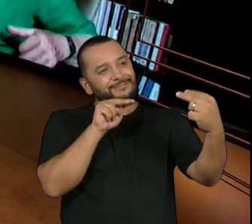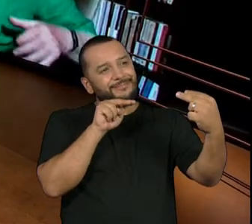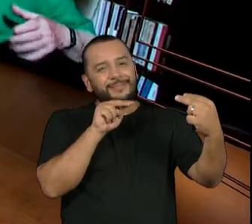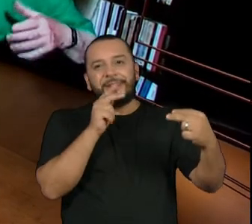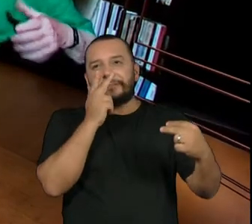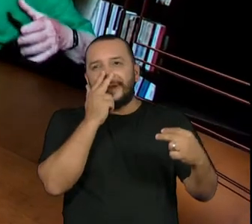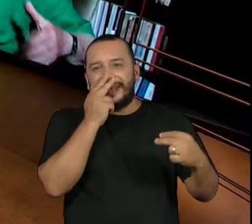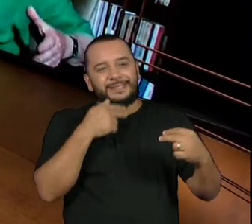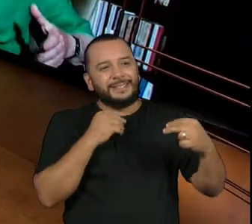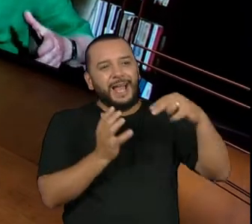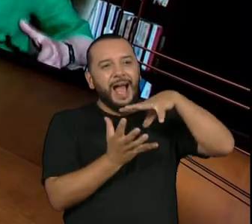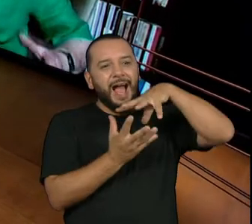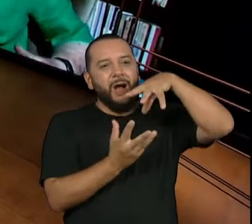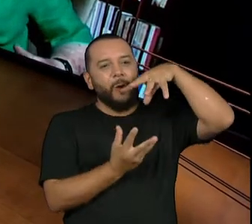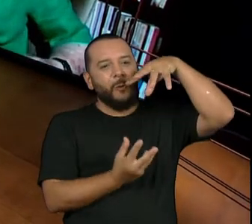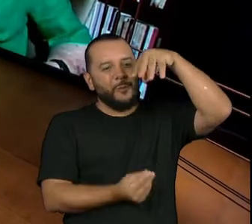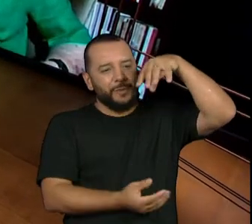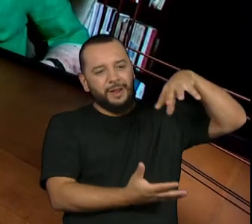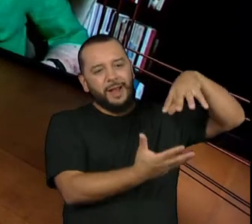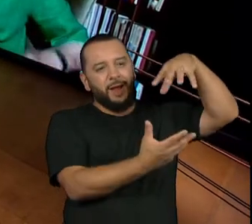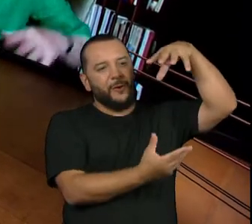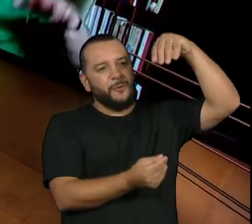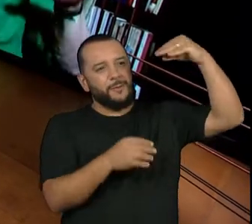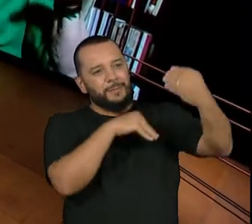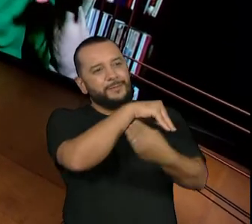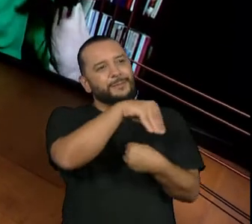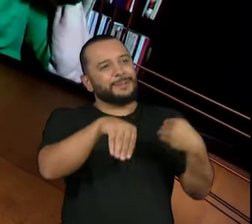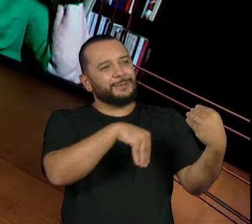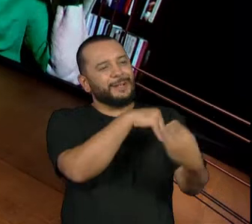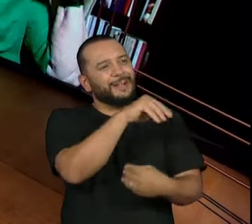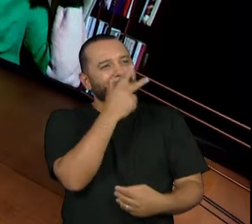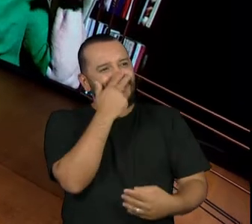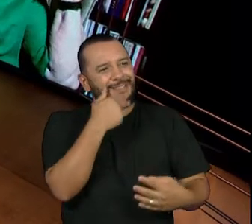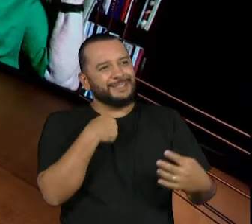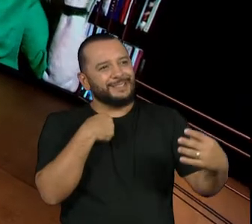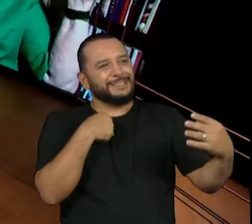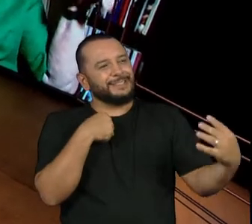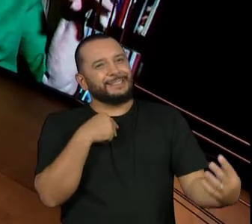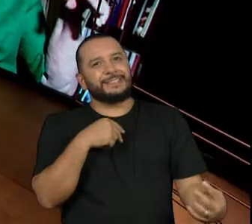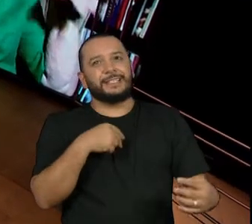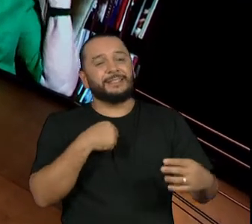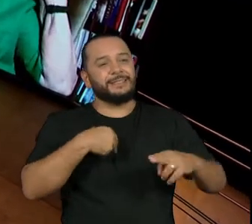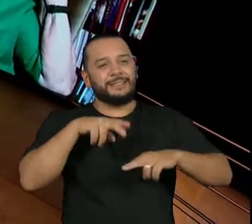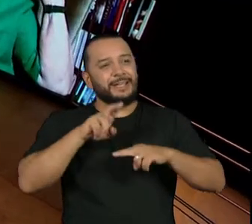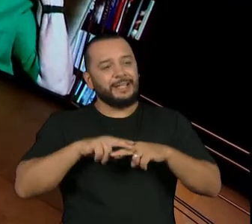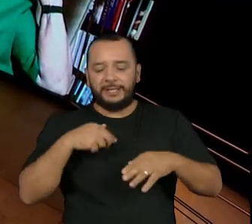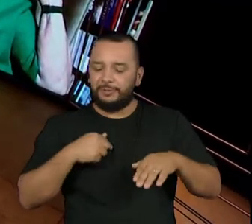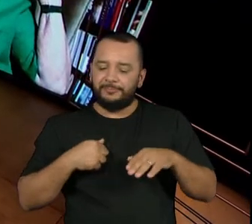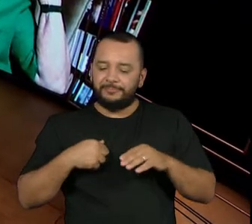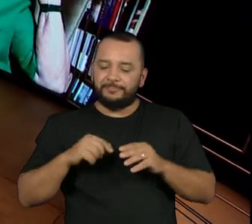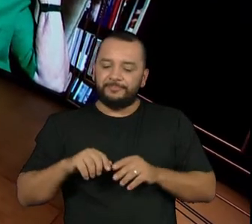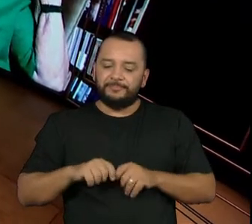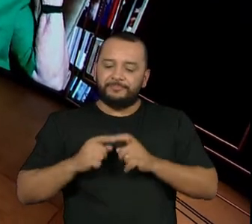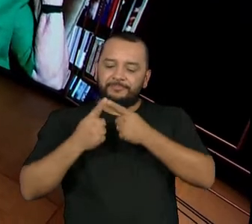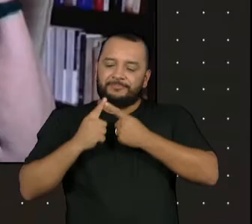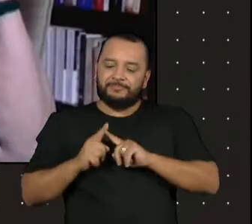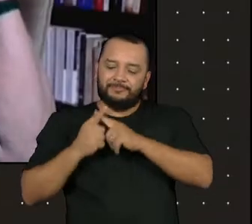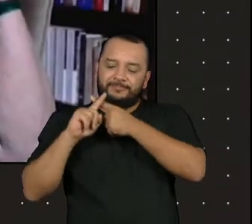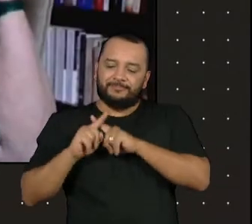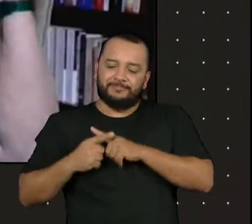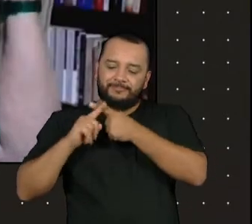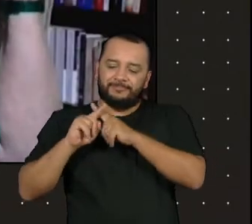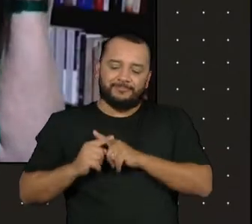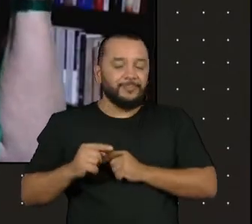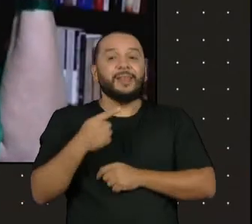precisava estar acontecendo coisas para estar bem. A gente ficava, às vezes, sentado aqui na sala, eu ficava bordando, ele ficava fazendo tapete.